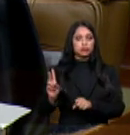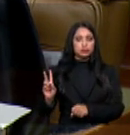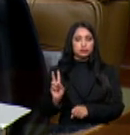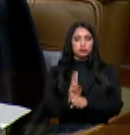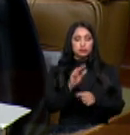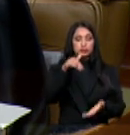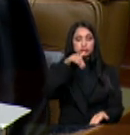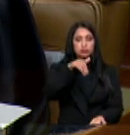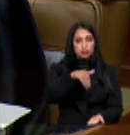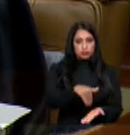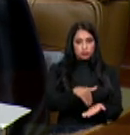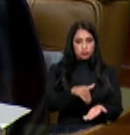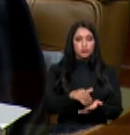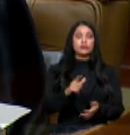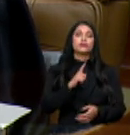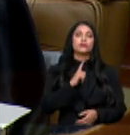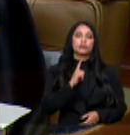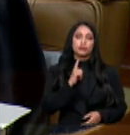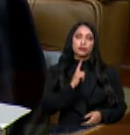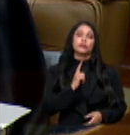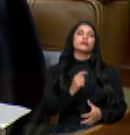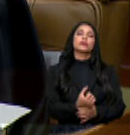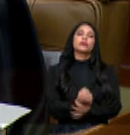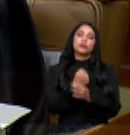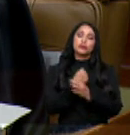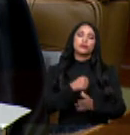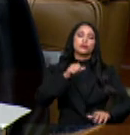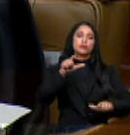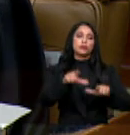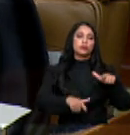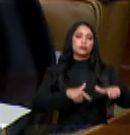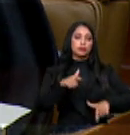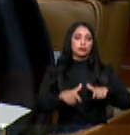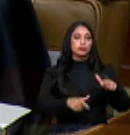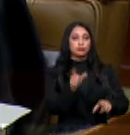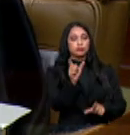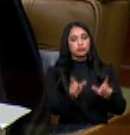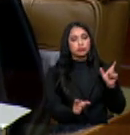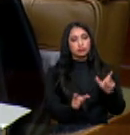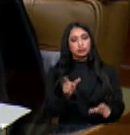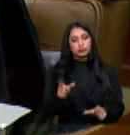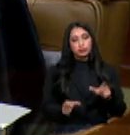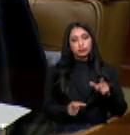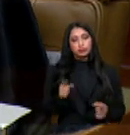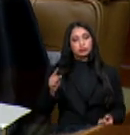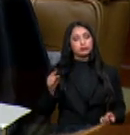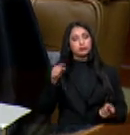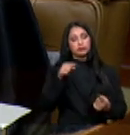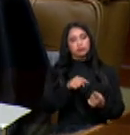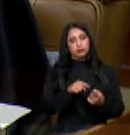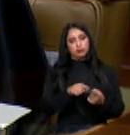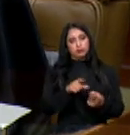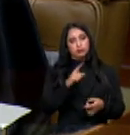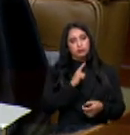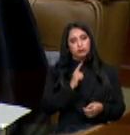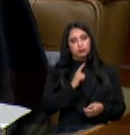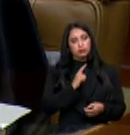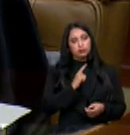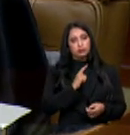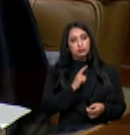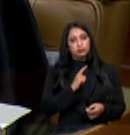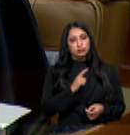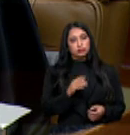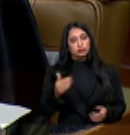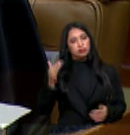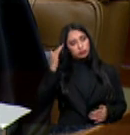protetivo mínimo garantido ao trabalhador brasileiro, motivo pelo qual, com esteira nessa